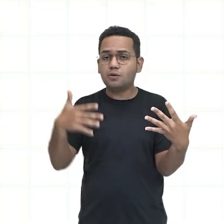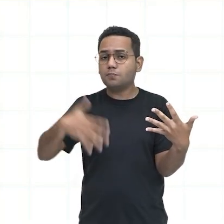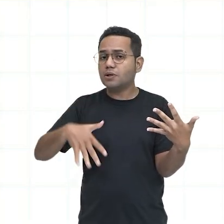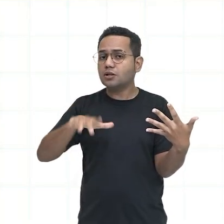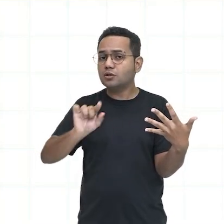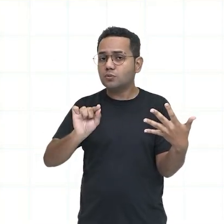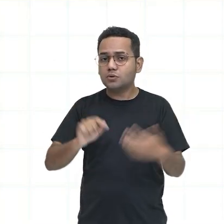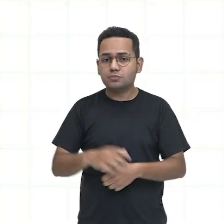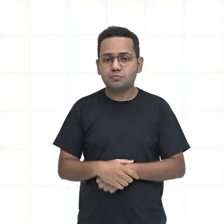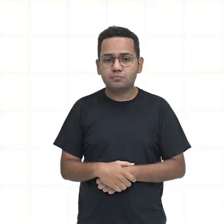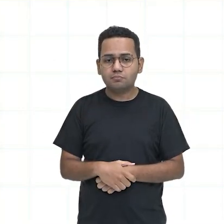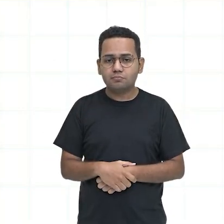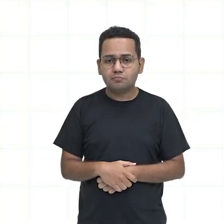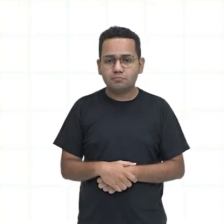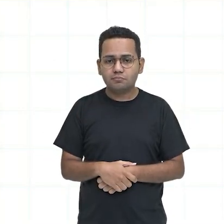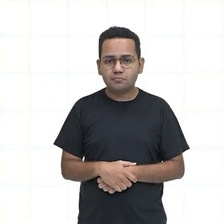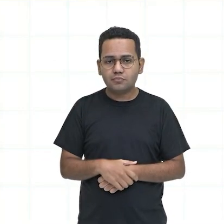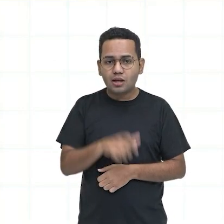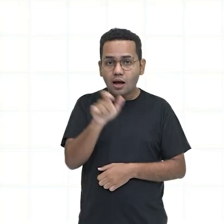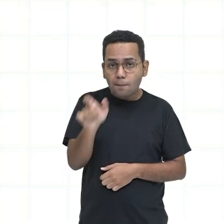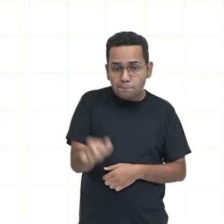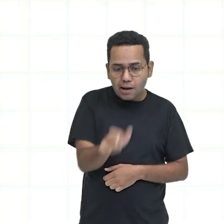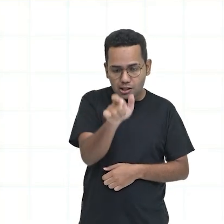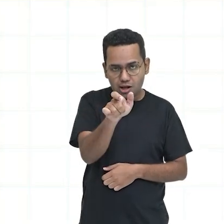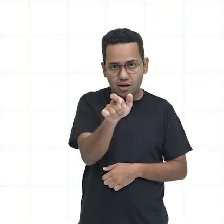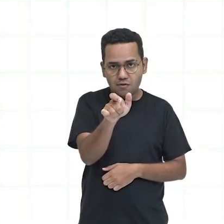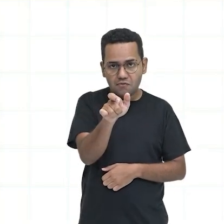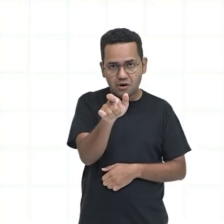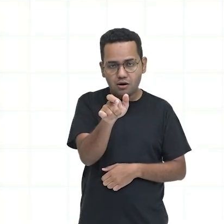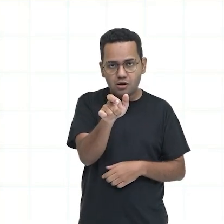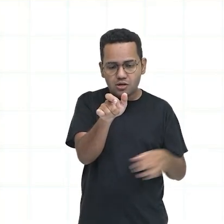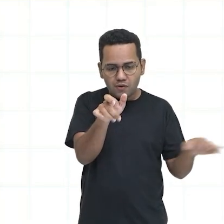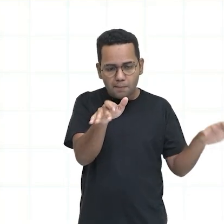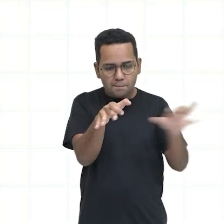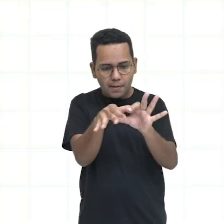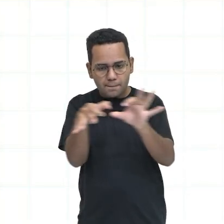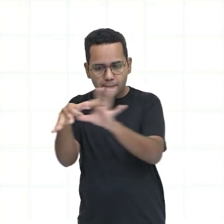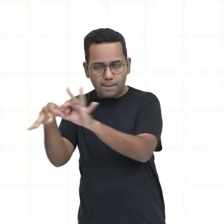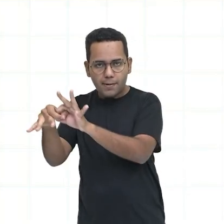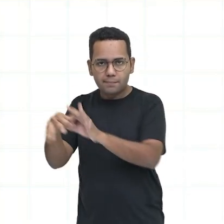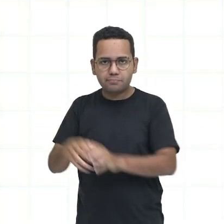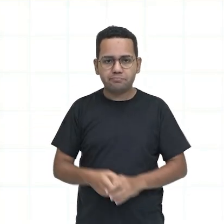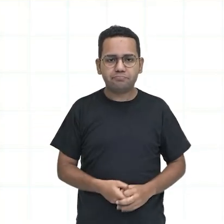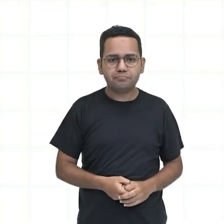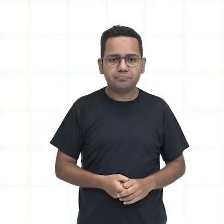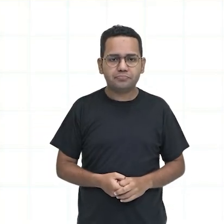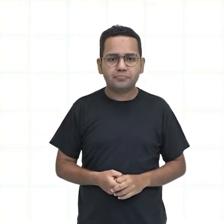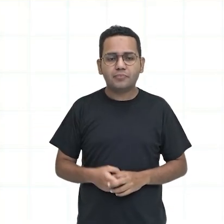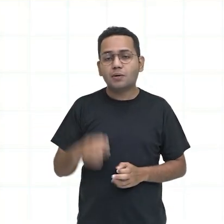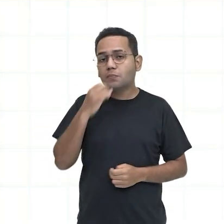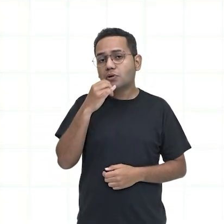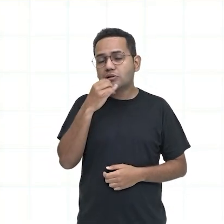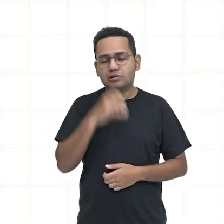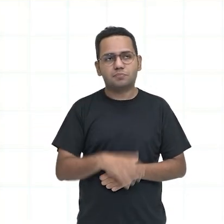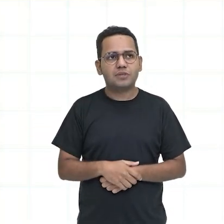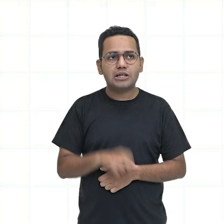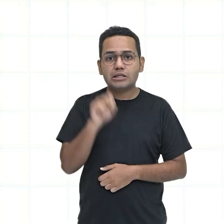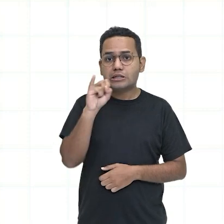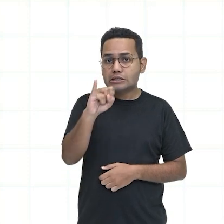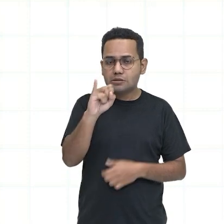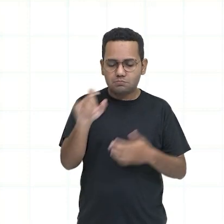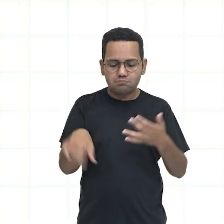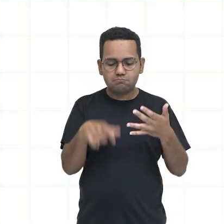então, da qual palavrinha, né, que está conectando ali. Tá? Se ela estiver conectando com uma que indica tempo, vai